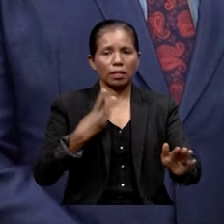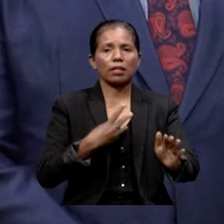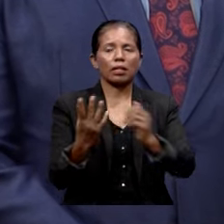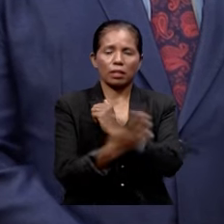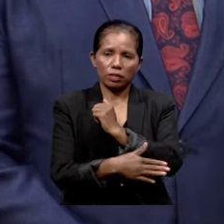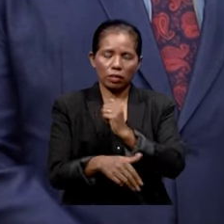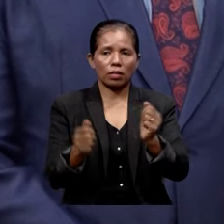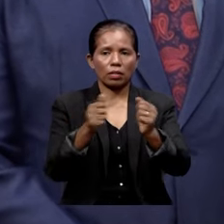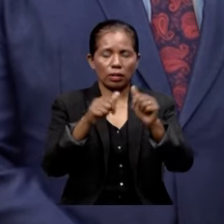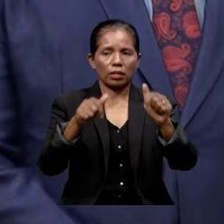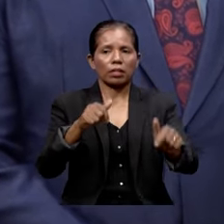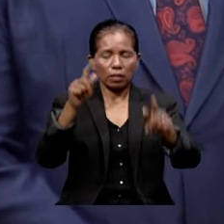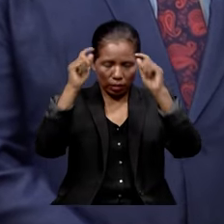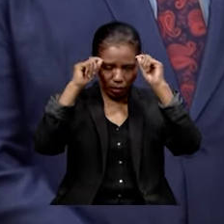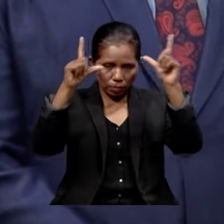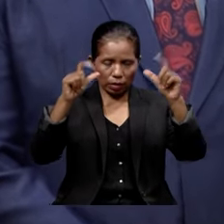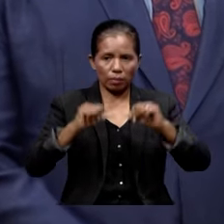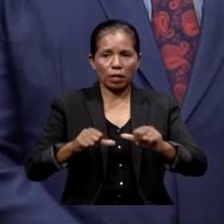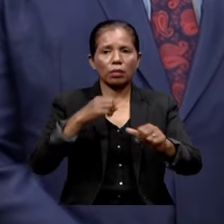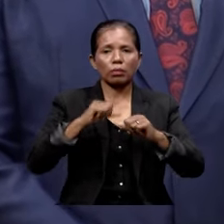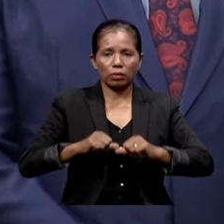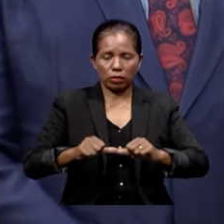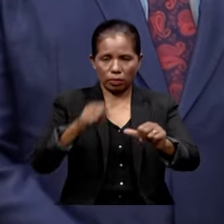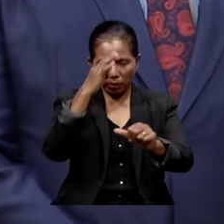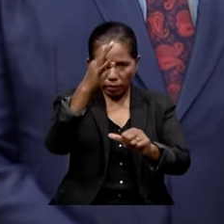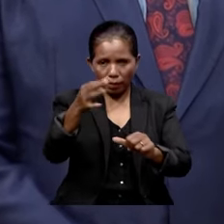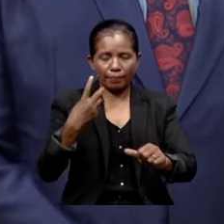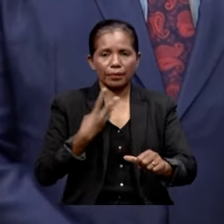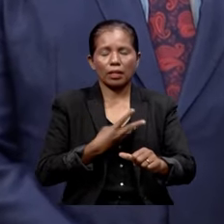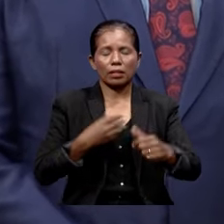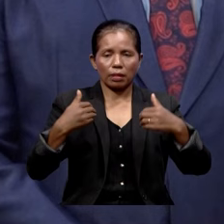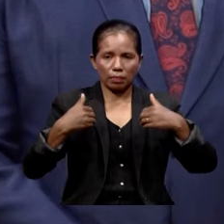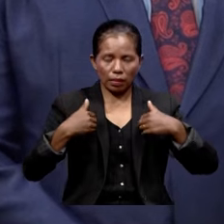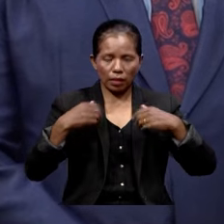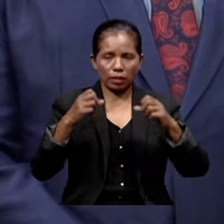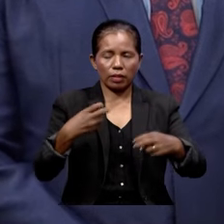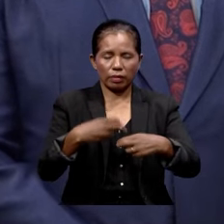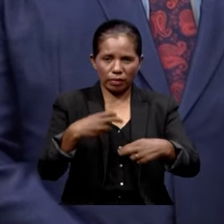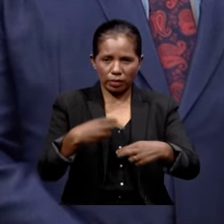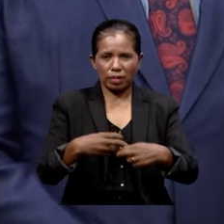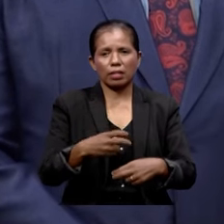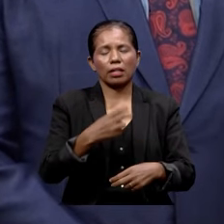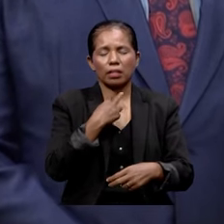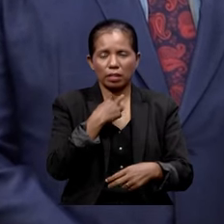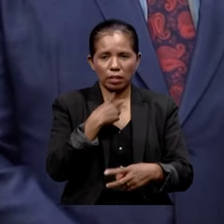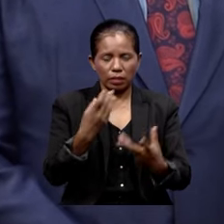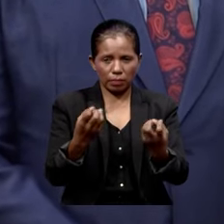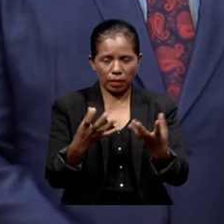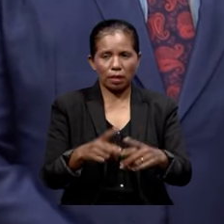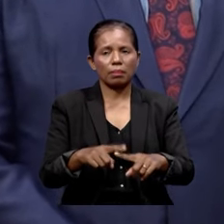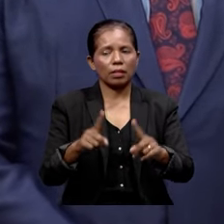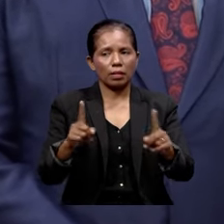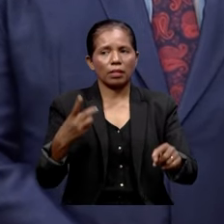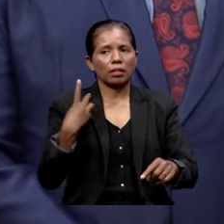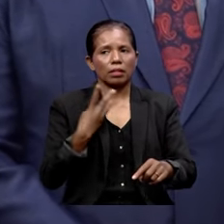Só não é, mas que o Timor bele lá um baú, hein? E também ia frustração, mas ve,